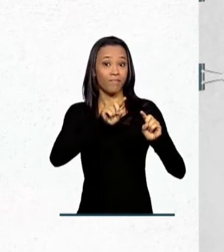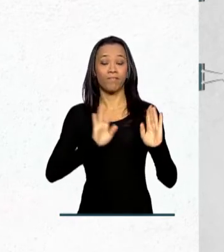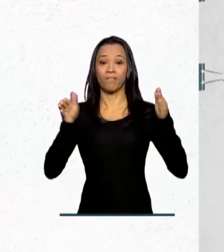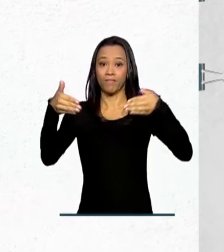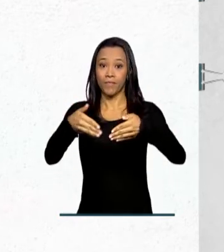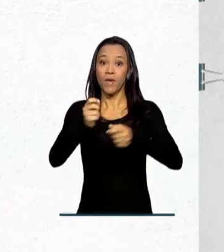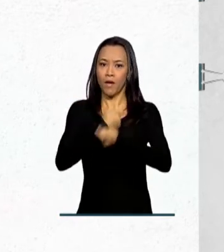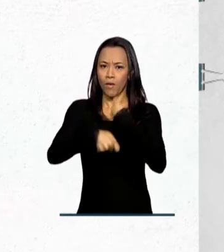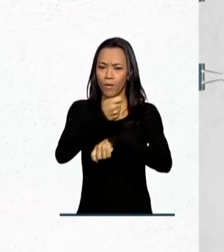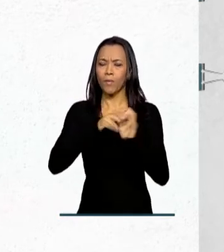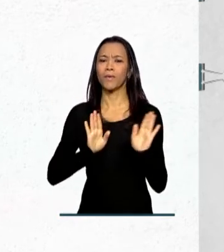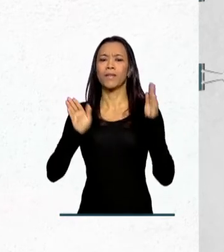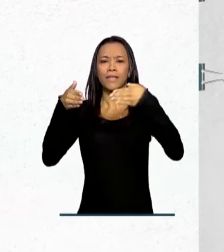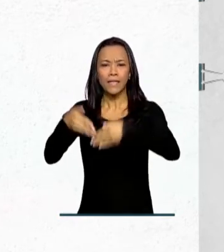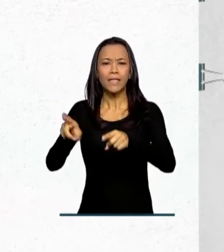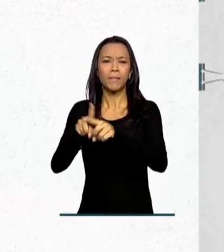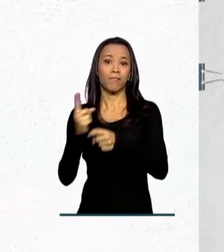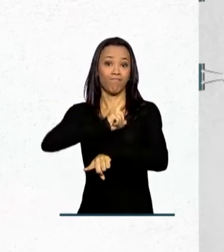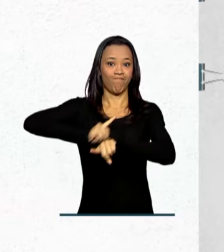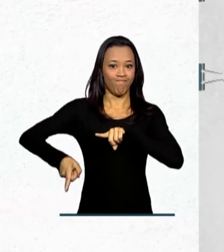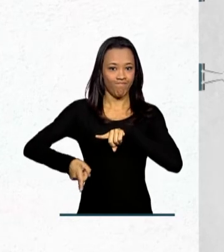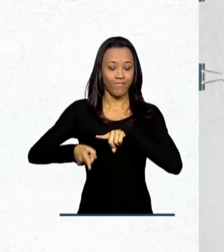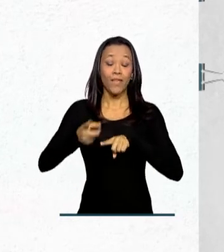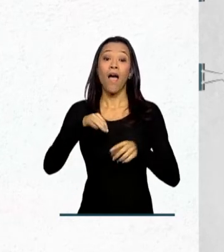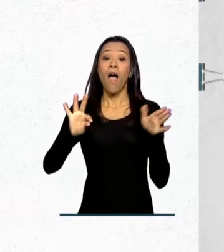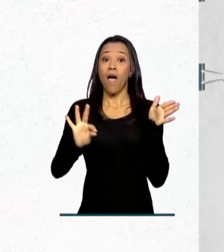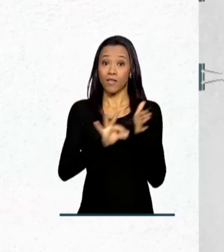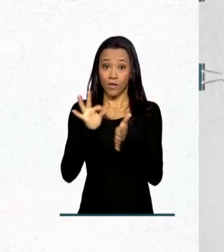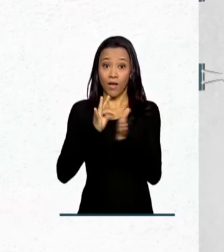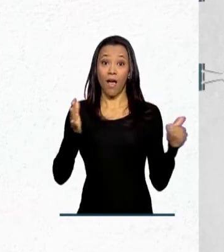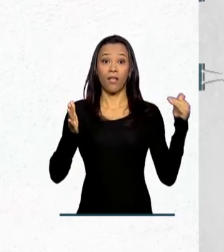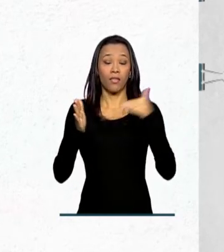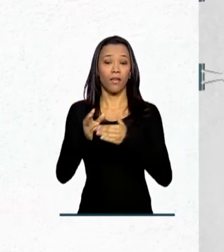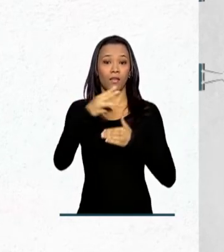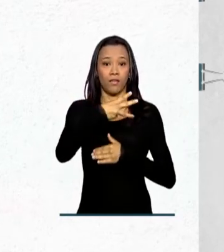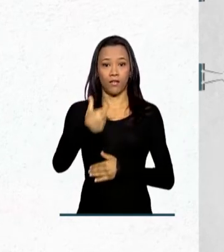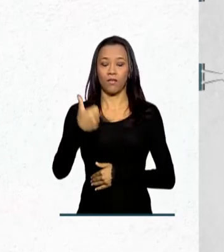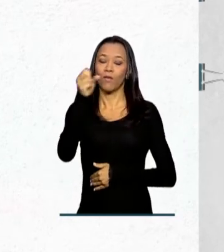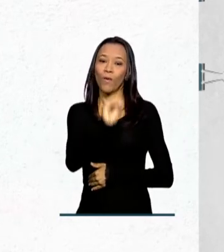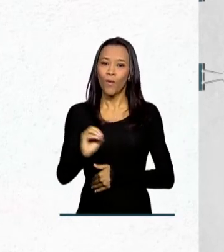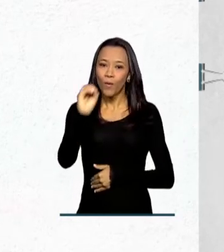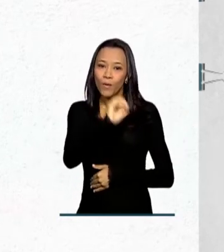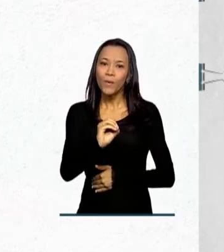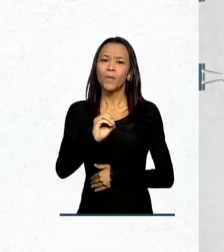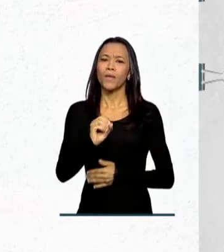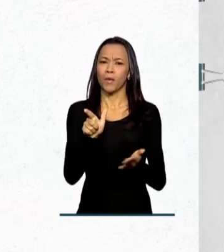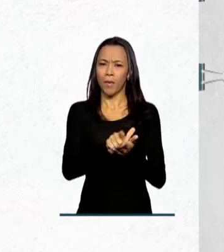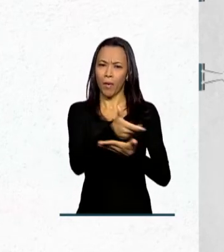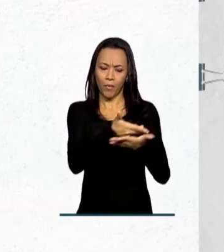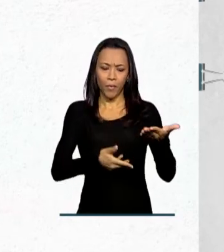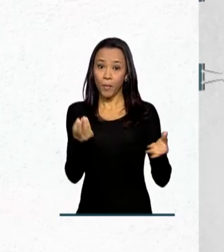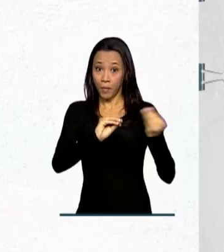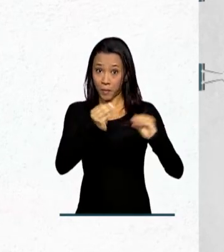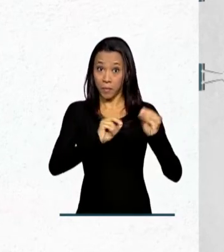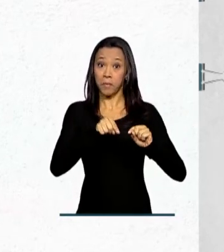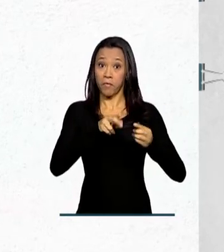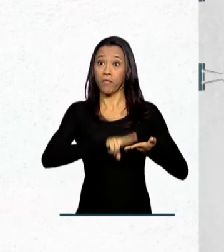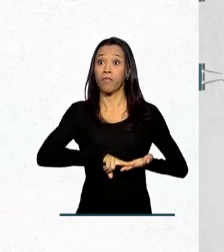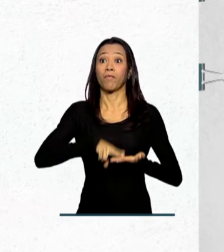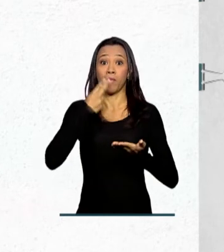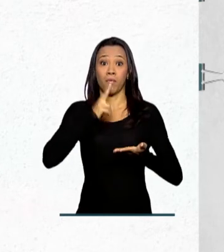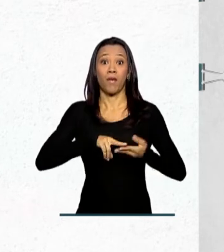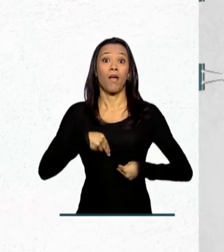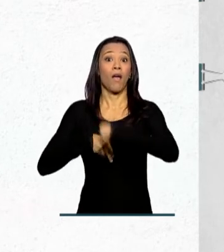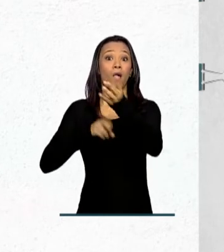preventivo, econômico e repressivo. As inscrições vão até 31 de outubro e o formulário, que deve ser enviado por correio